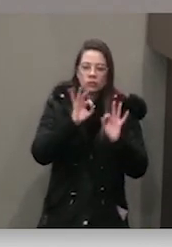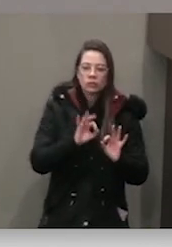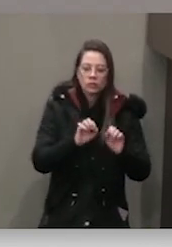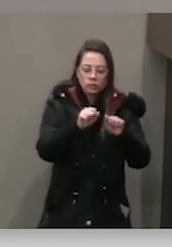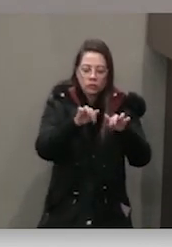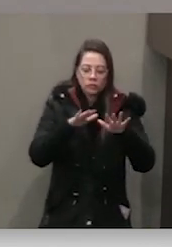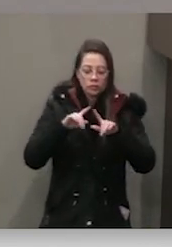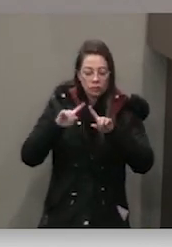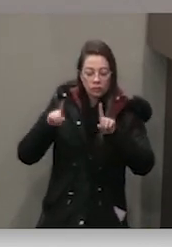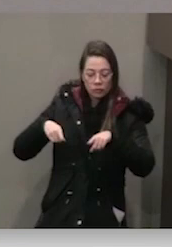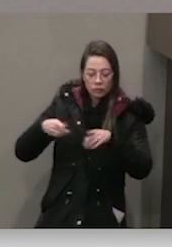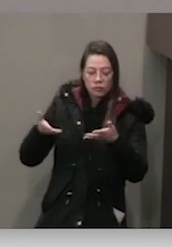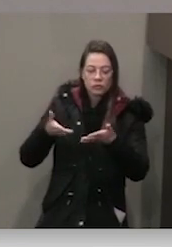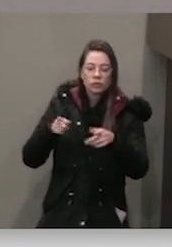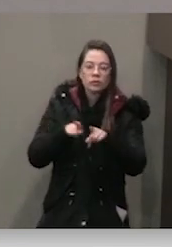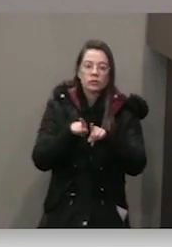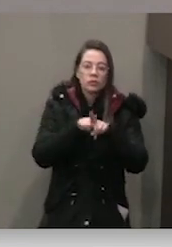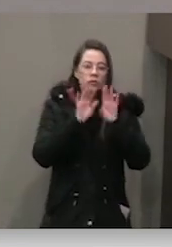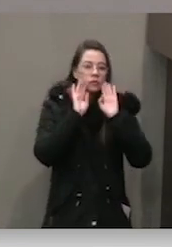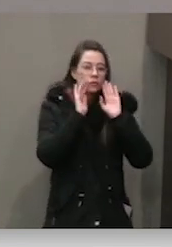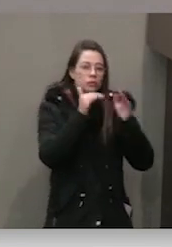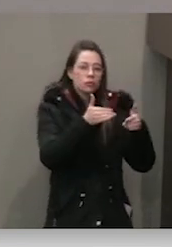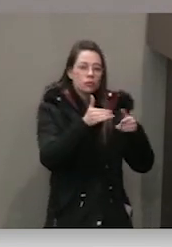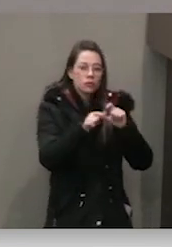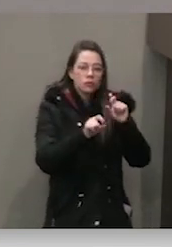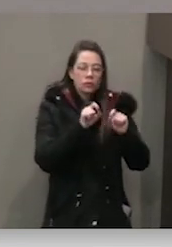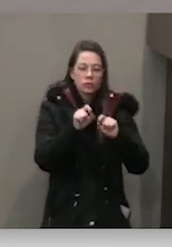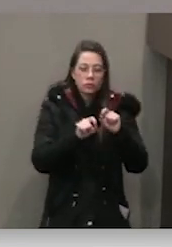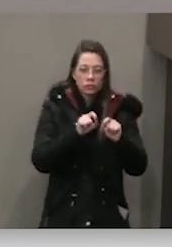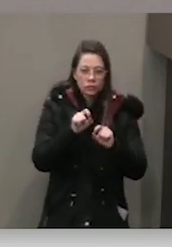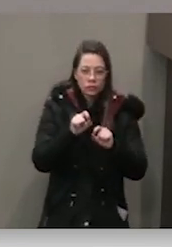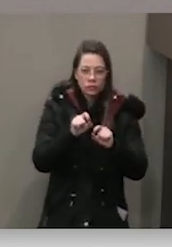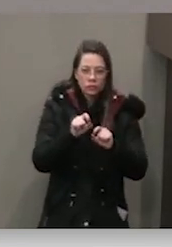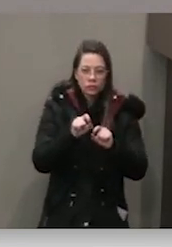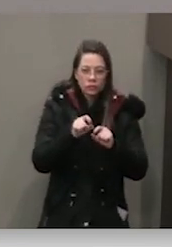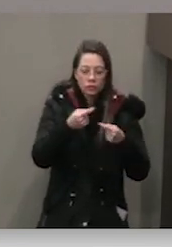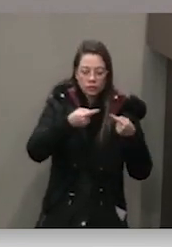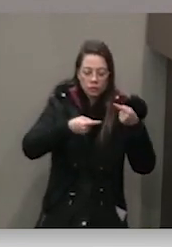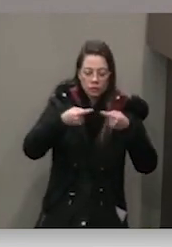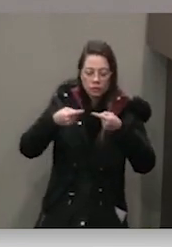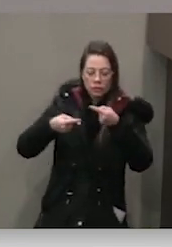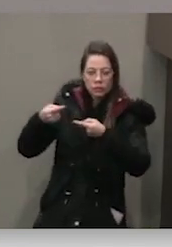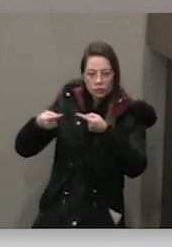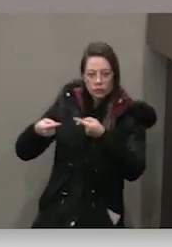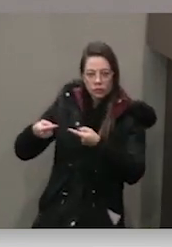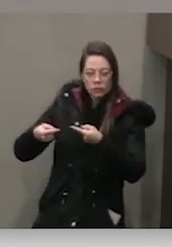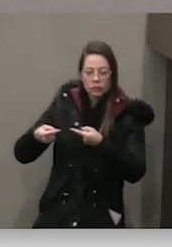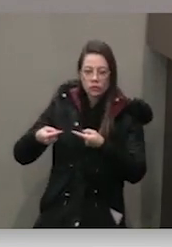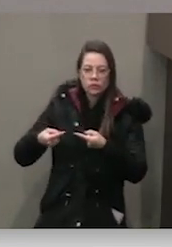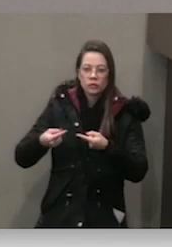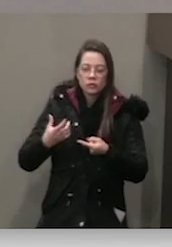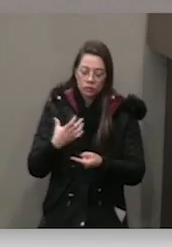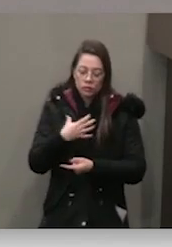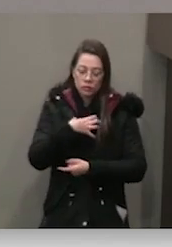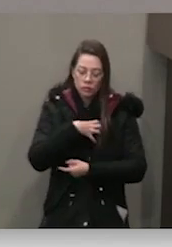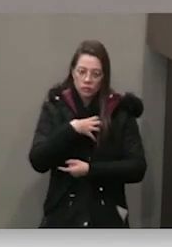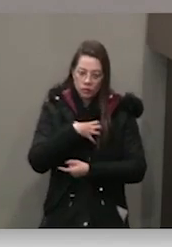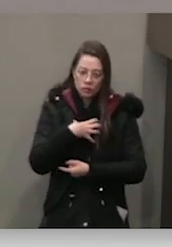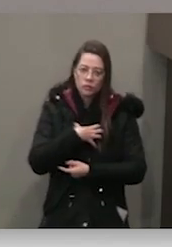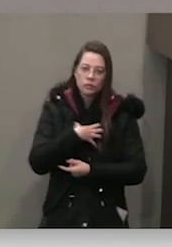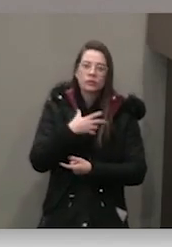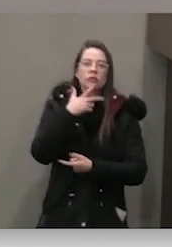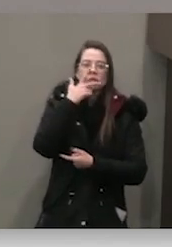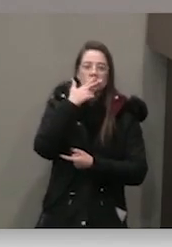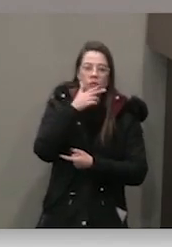públicas, né? Nesse caso em específico, de fato, a discussão, ela, de certa forma, se esvazia um pouco, porque